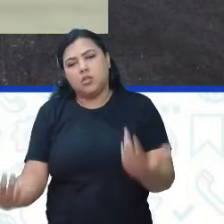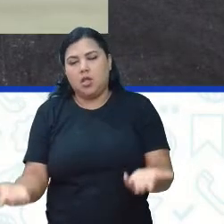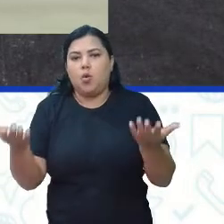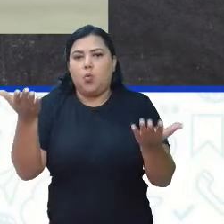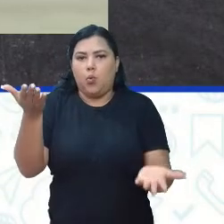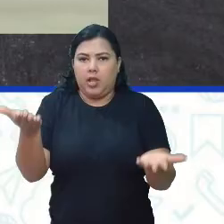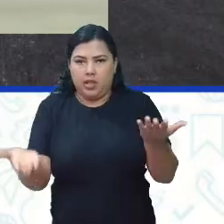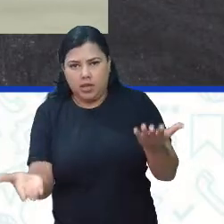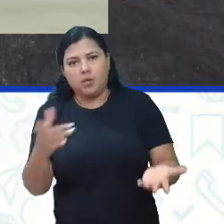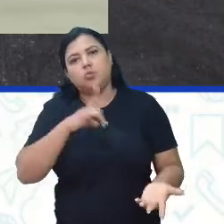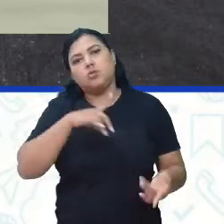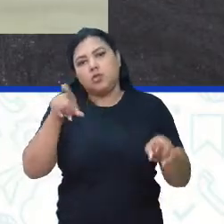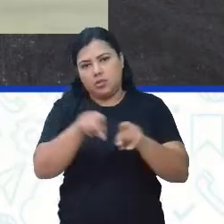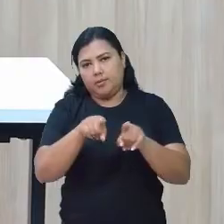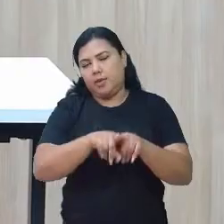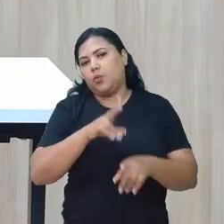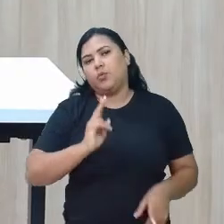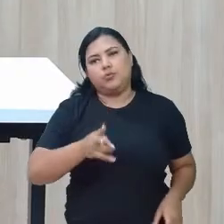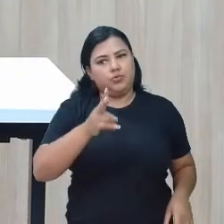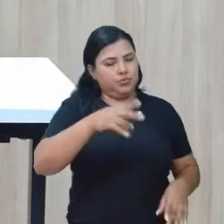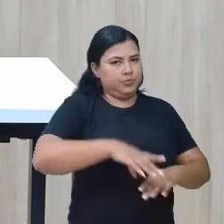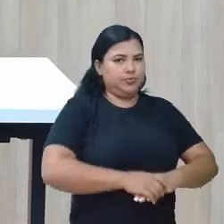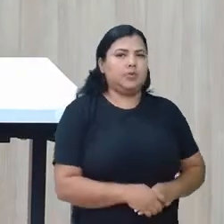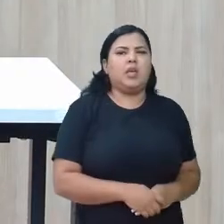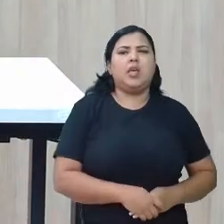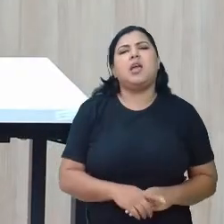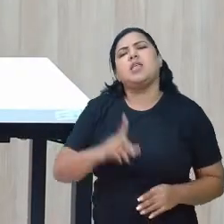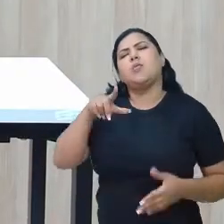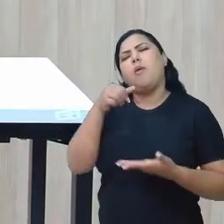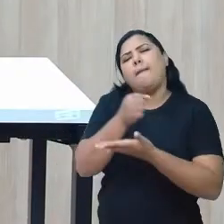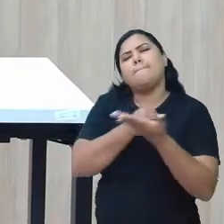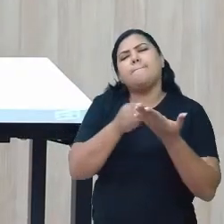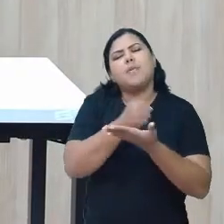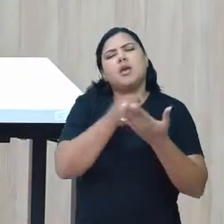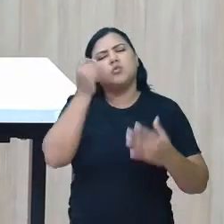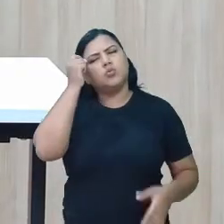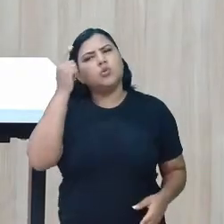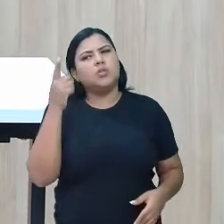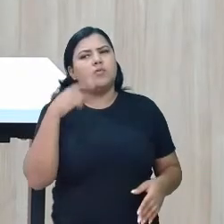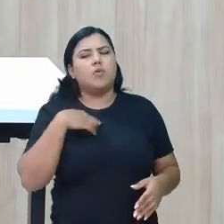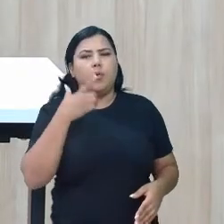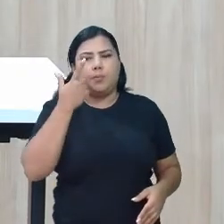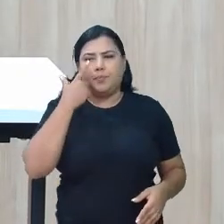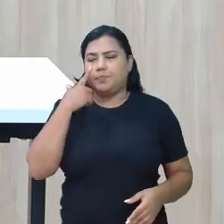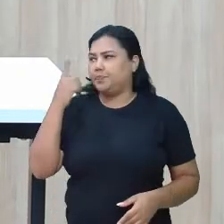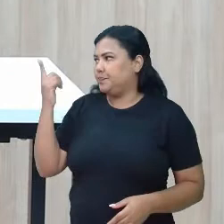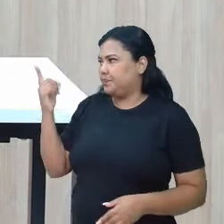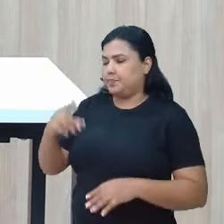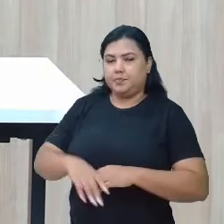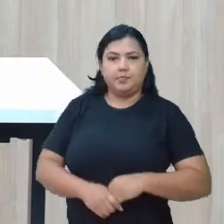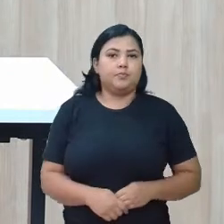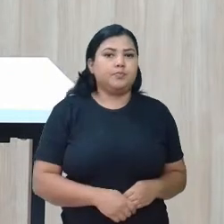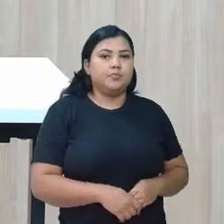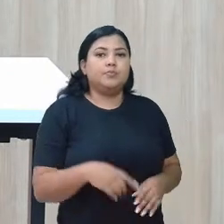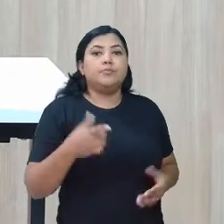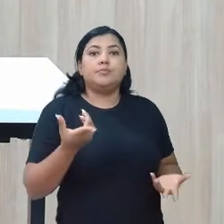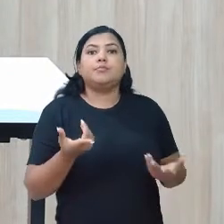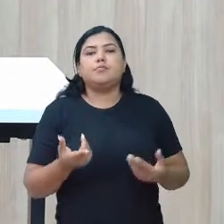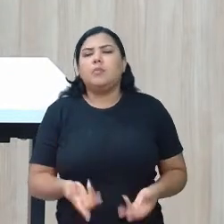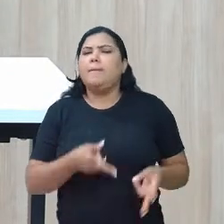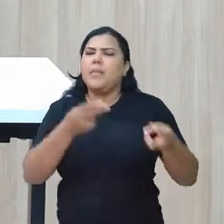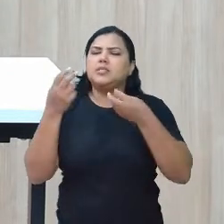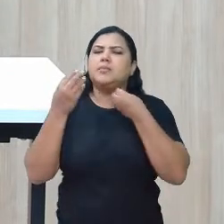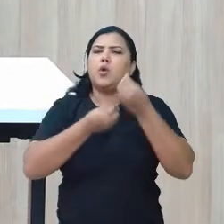foi estabelecido aí, tá certo? Então, é um princípio bem intuitivo e agora a gente vai tentando fazer a passagem como é que isso